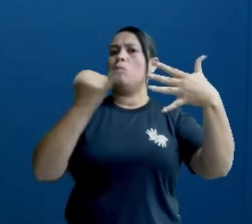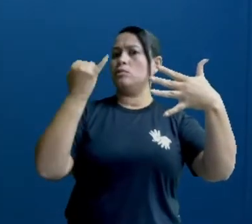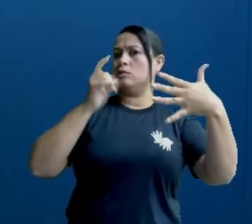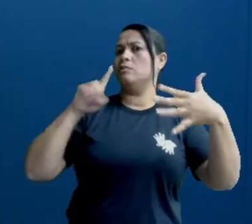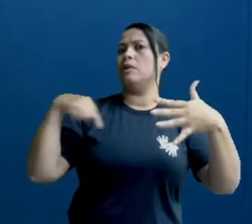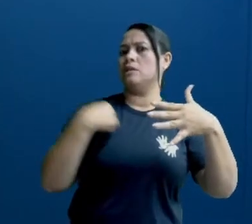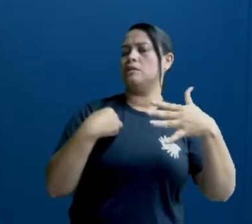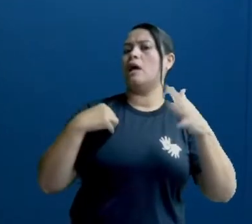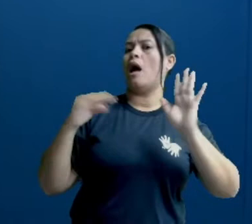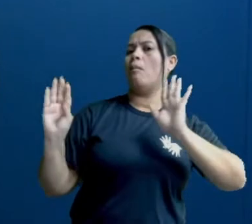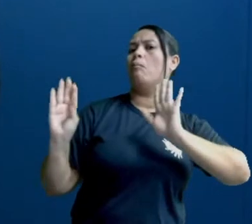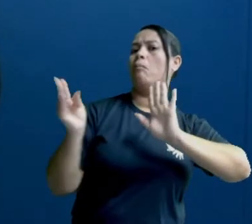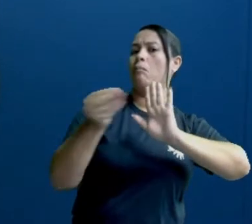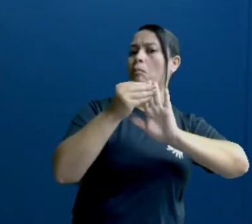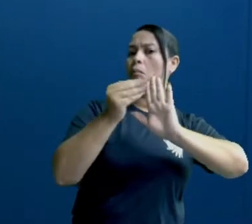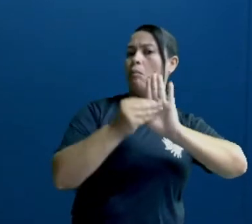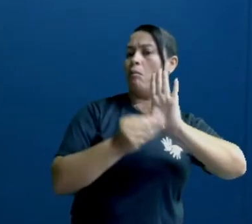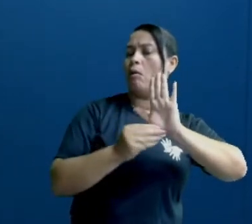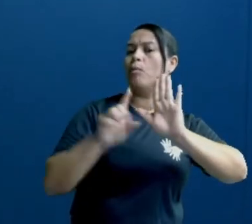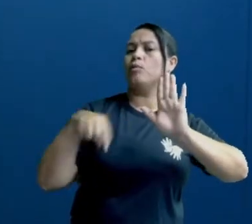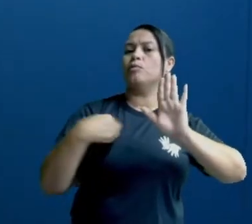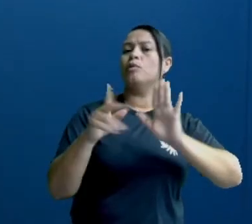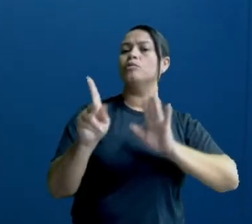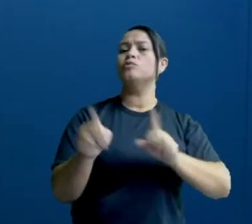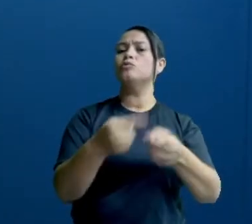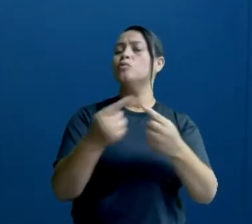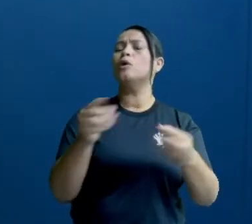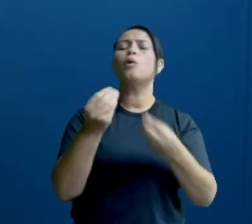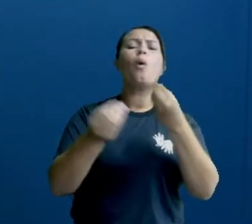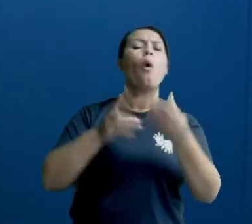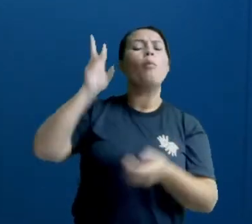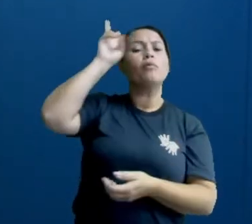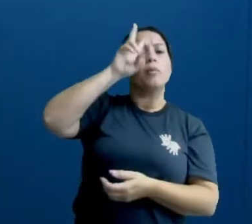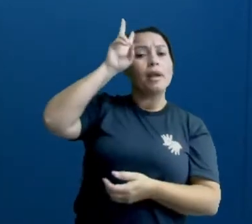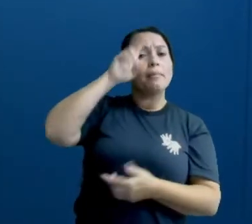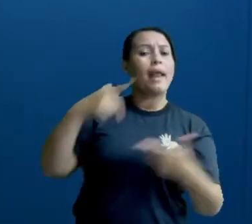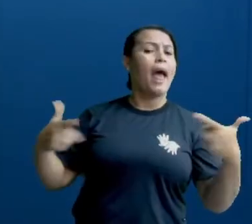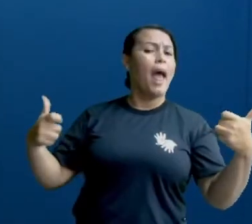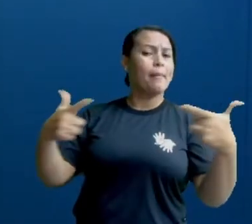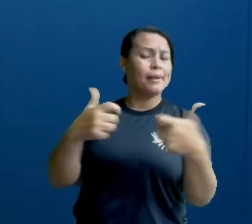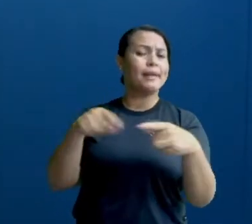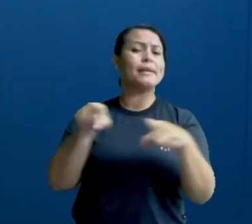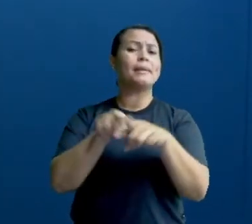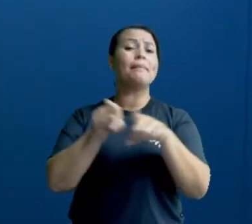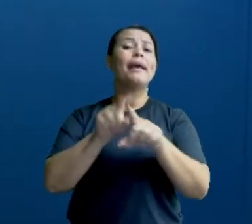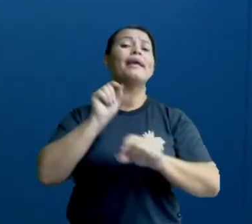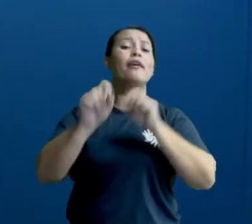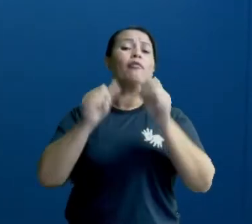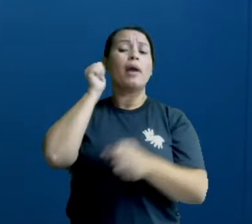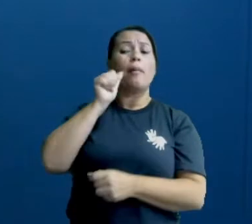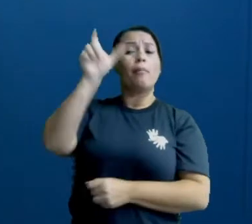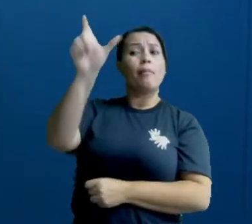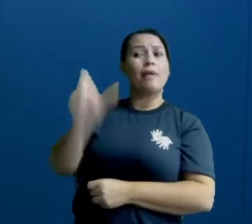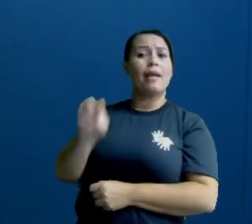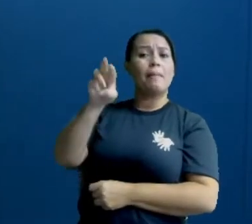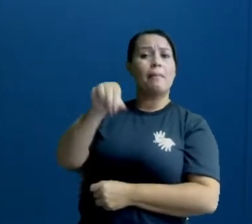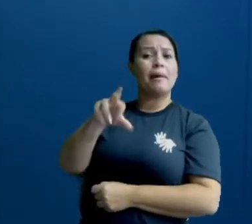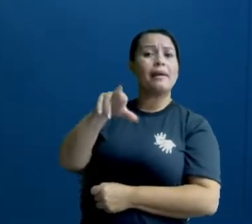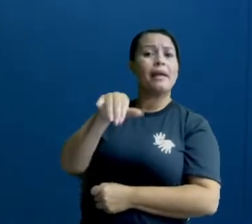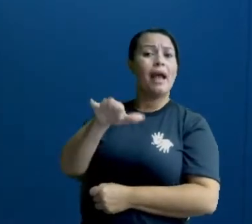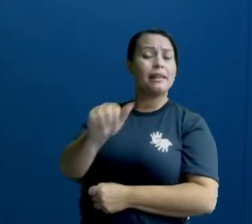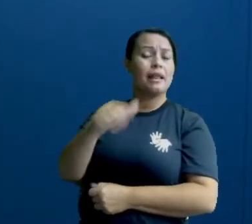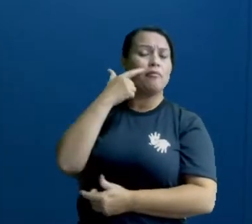no nosso hino, então nós vamos relembrar como é que foi essa batalha e quem foi Mariana Malha, tá